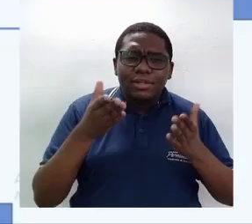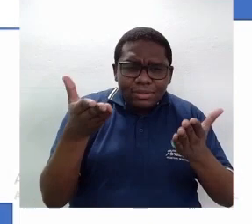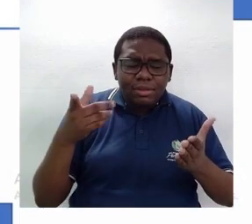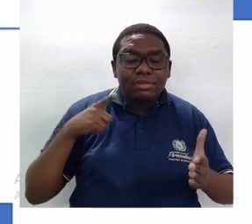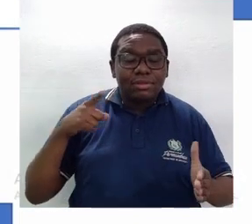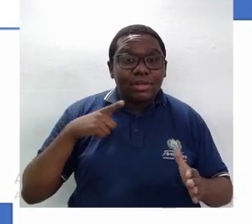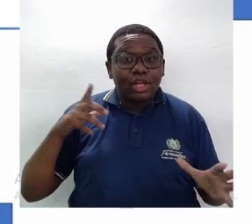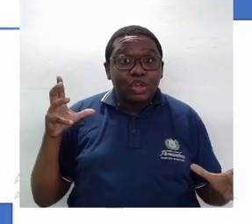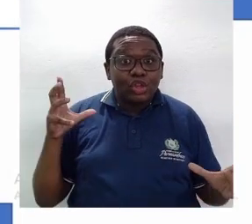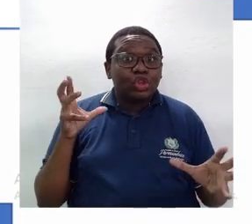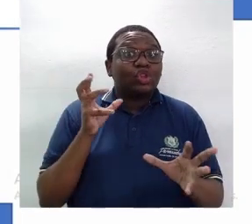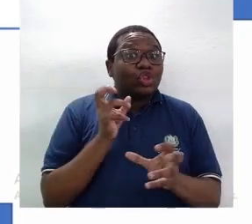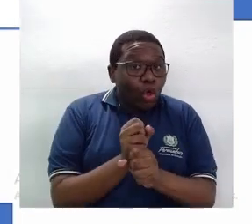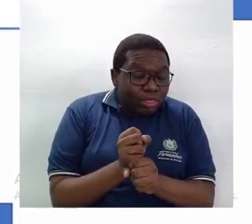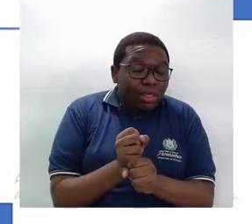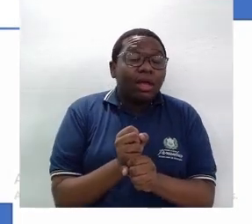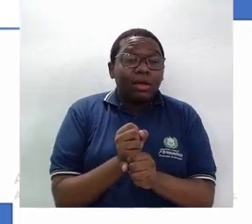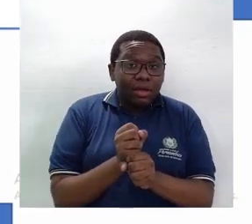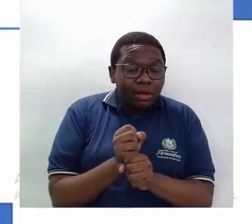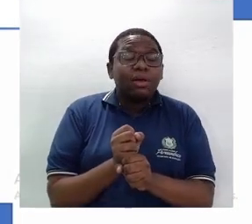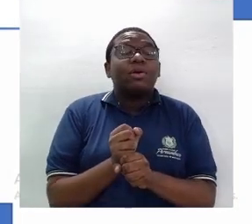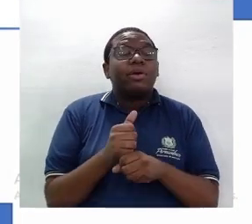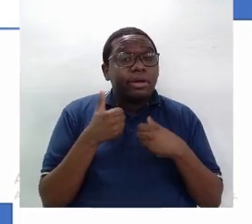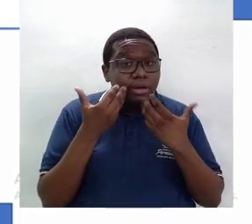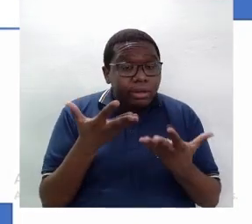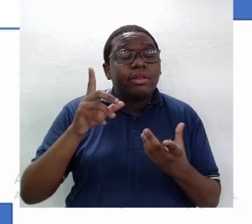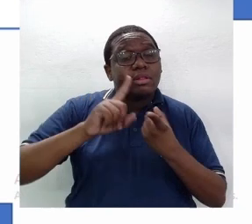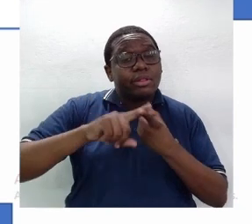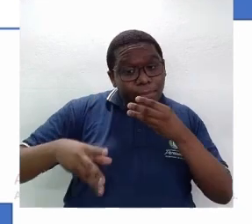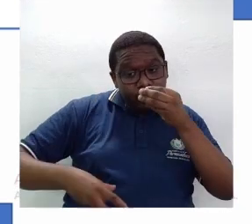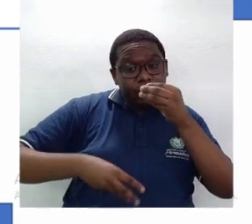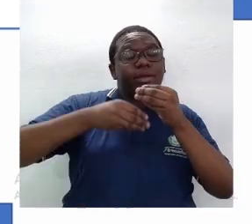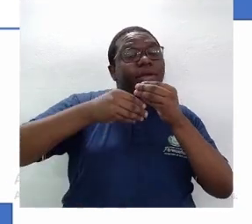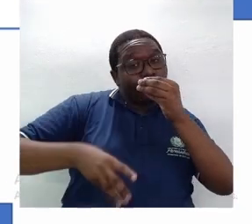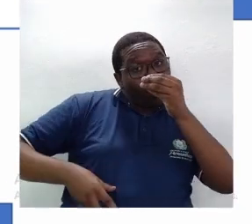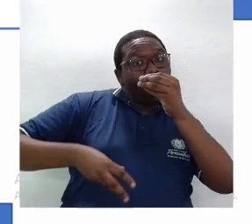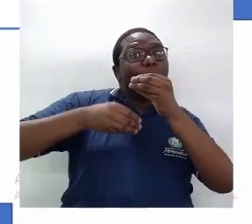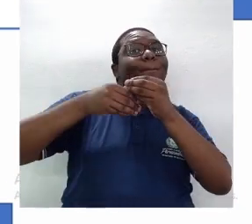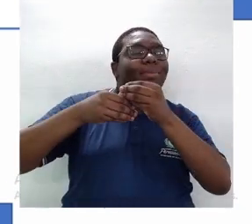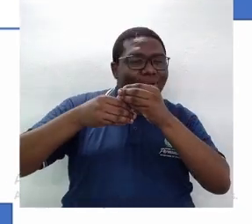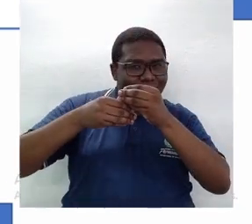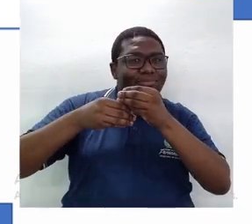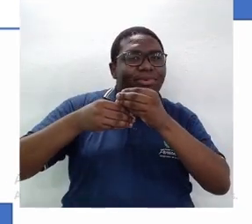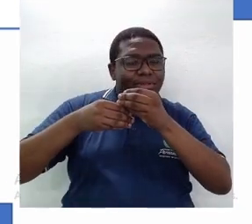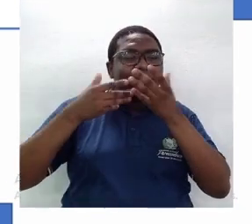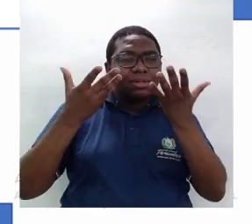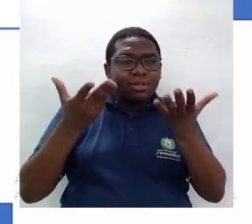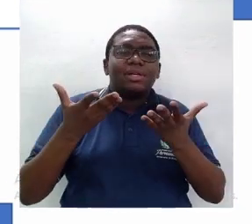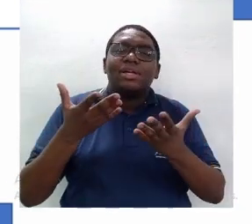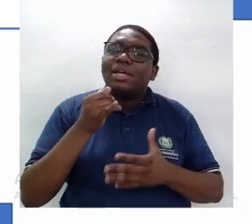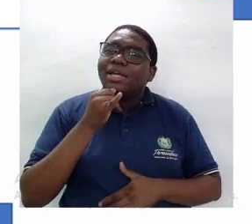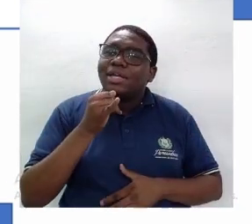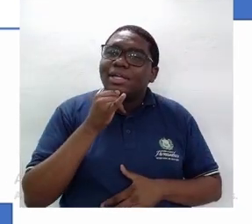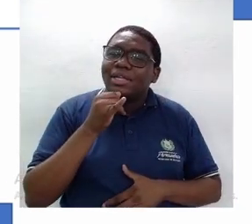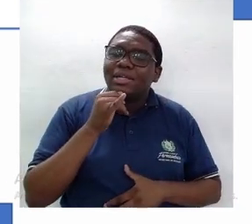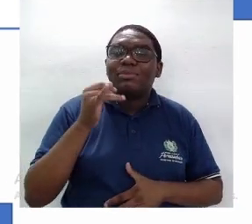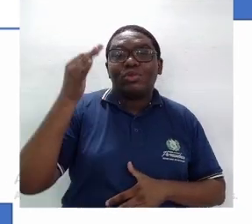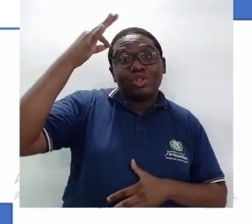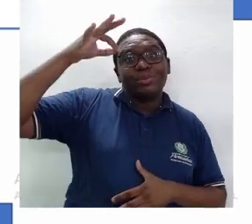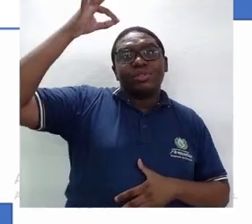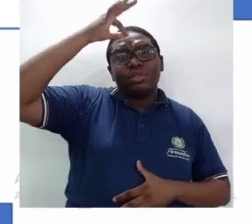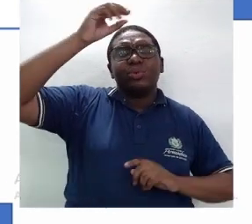somam-se ainda as chamadas obras complementares, como o que é o